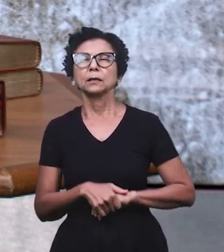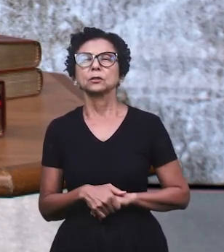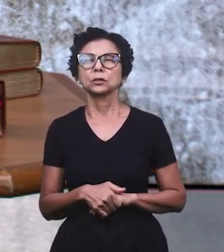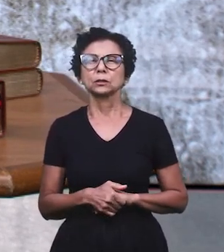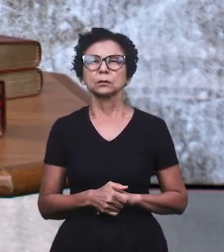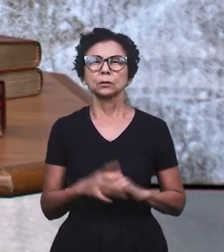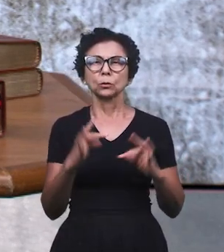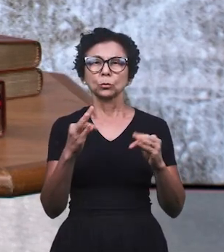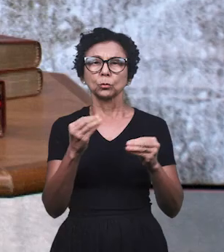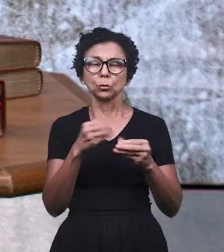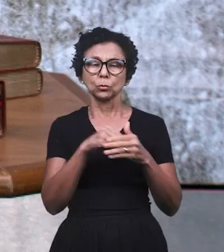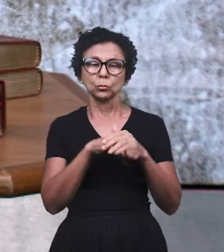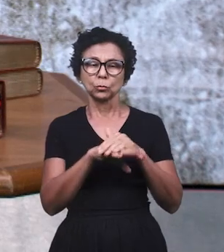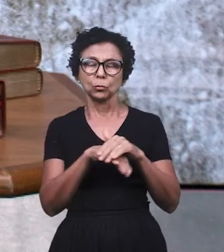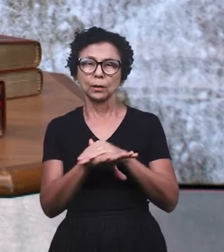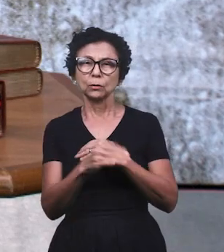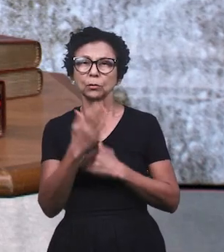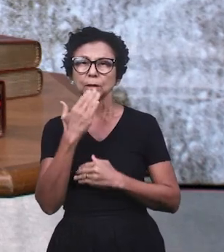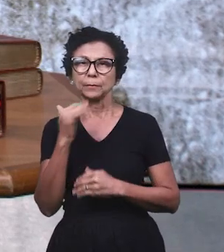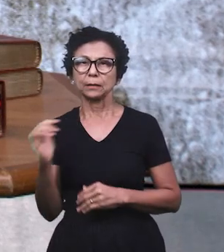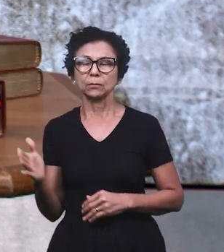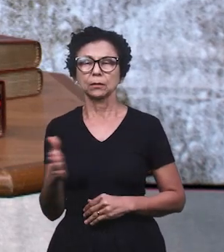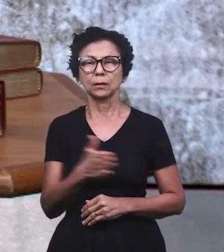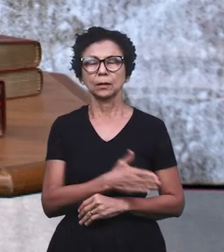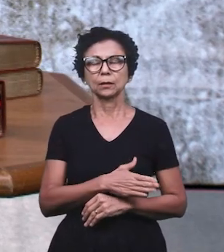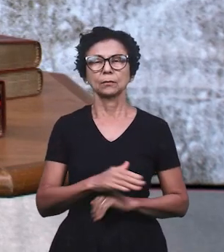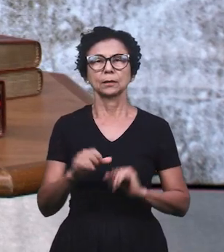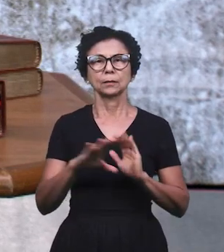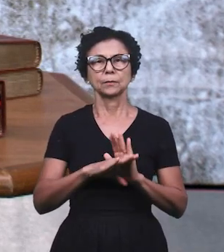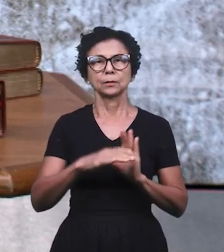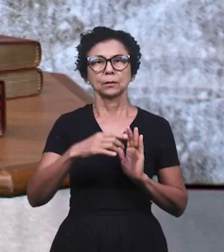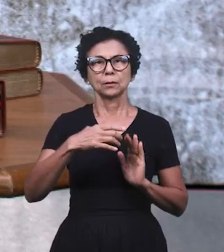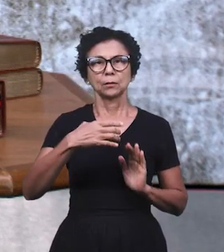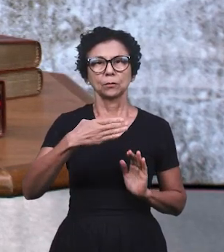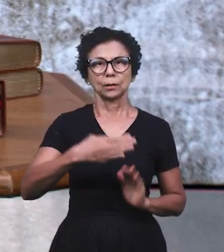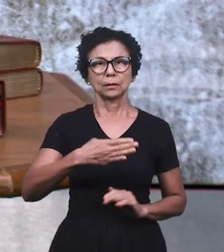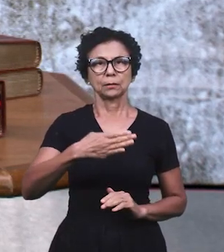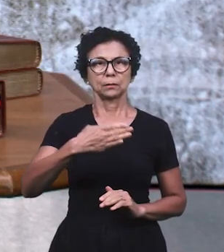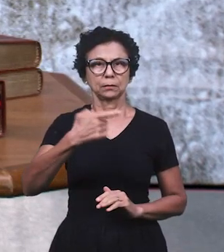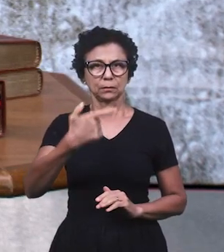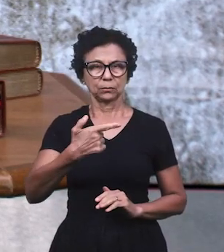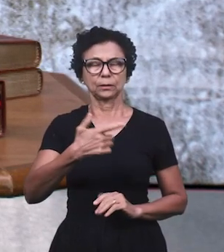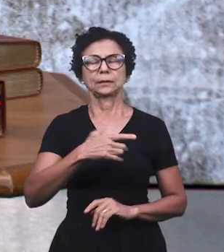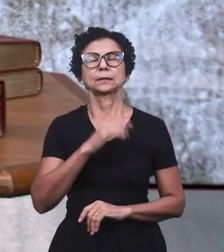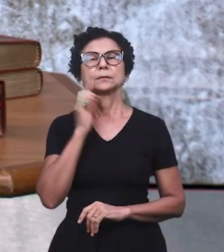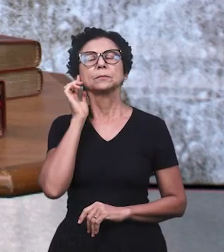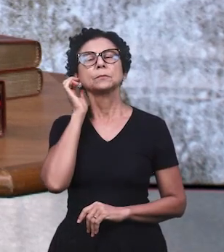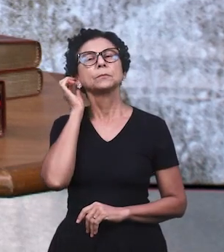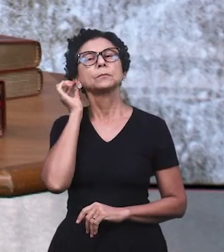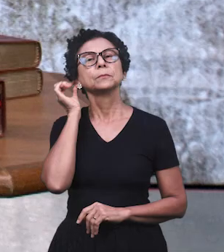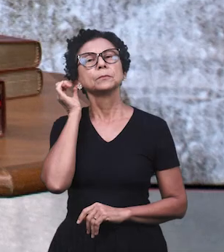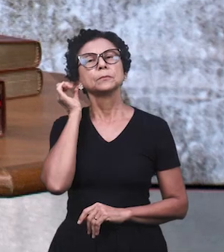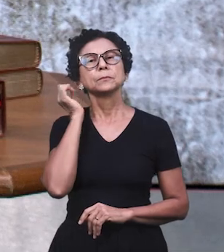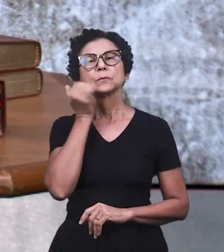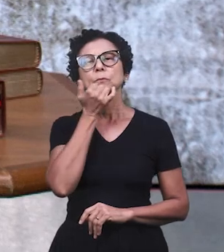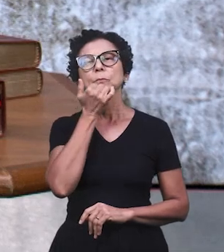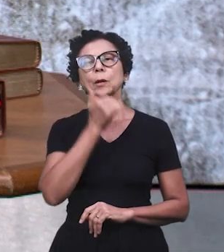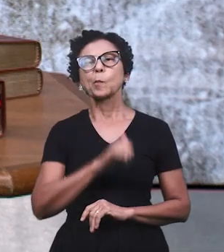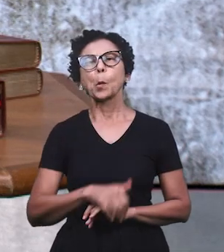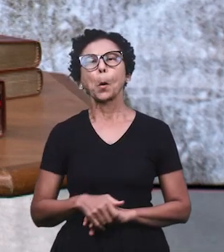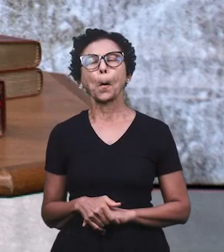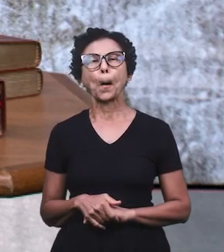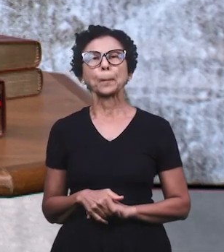seguida. Então agora nós vamos ao capítulo 42, livro do Gênesis, capítulo 42.